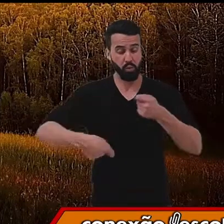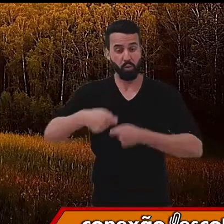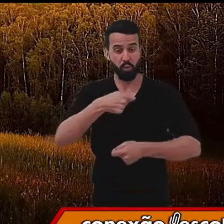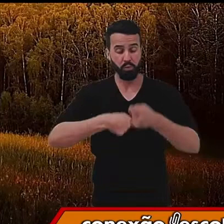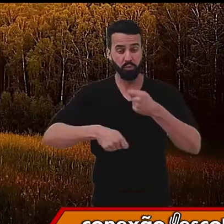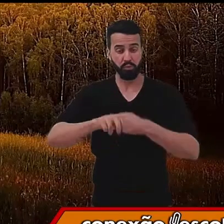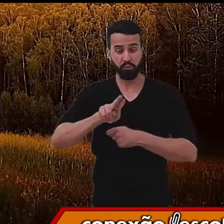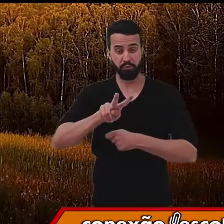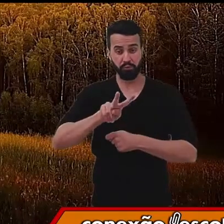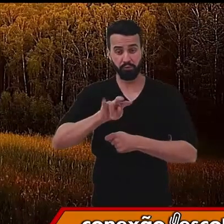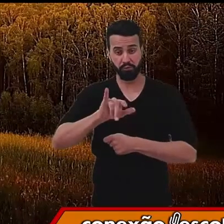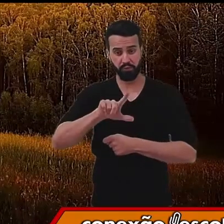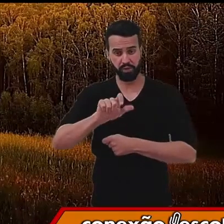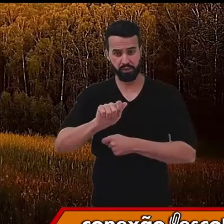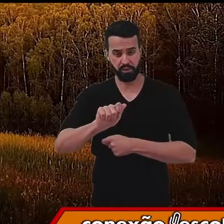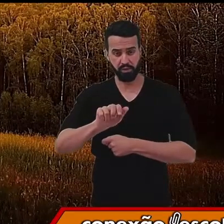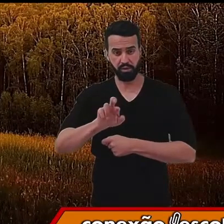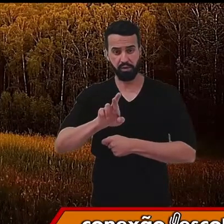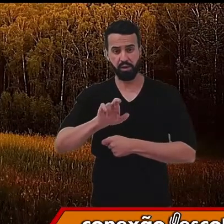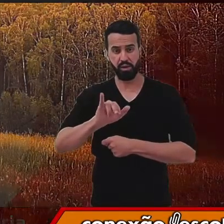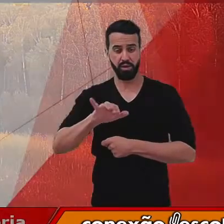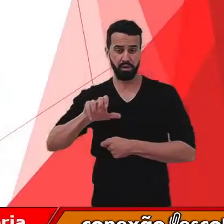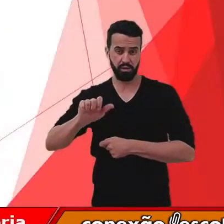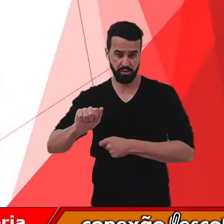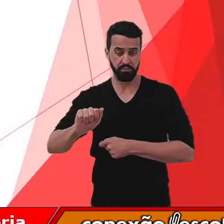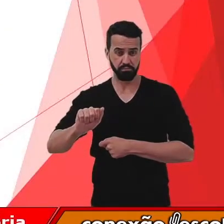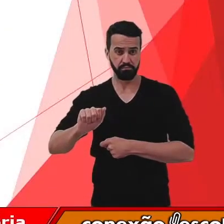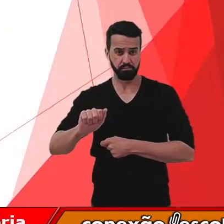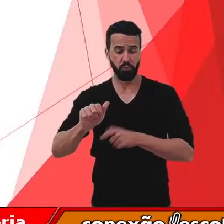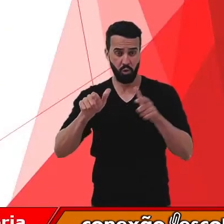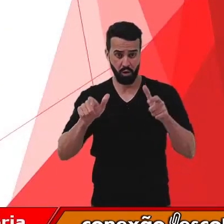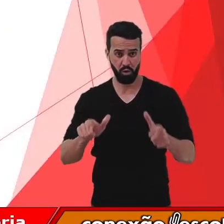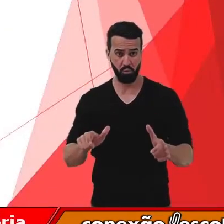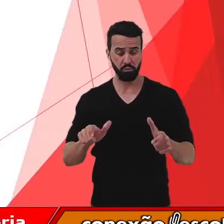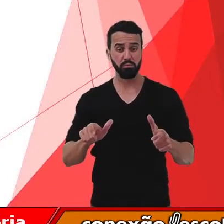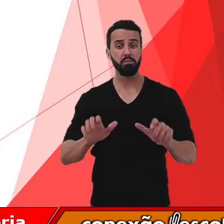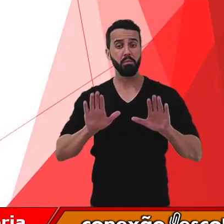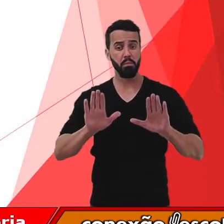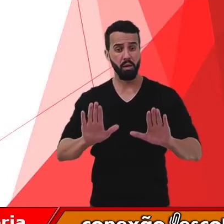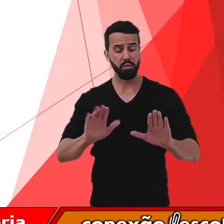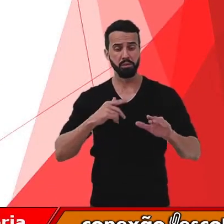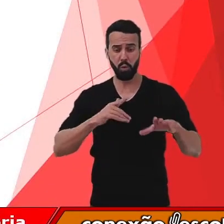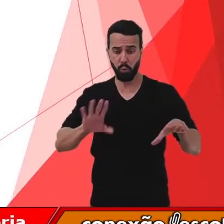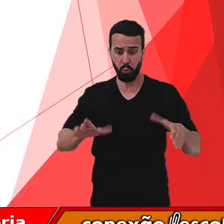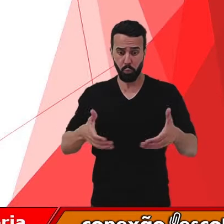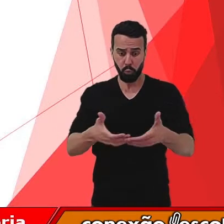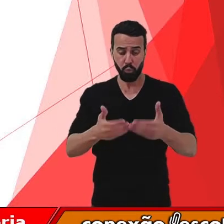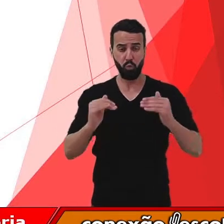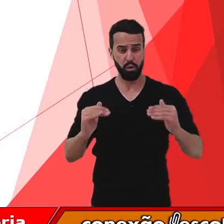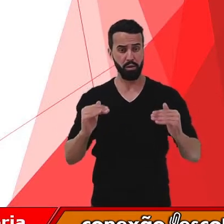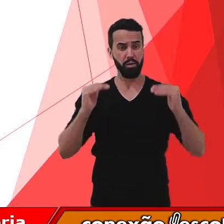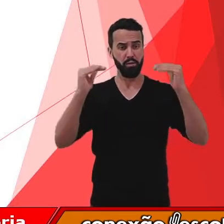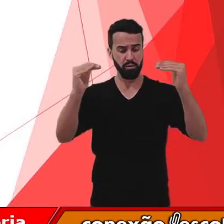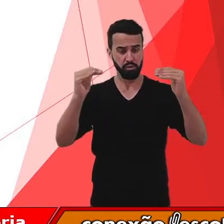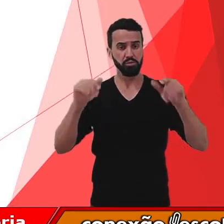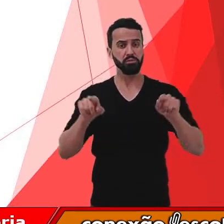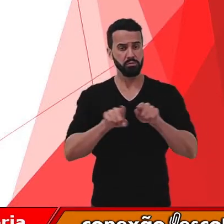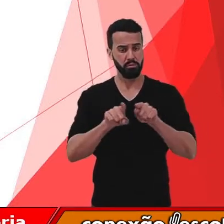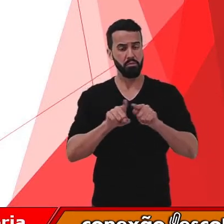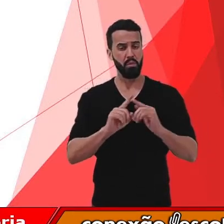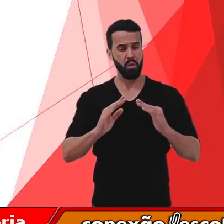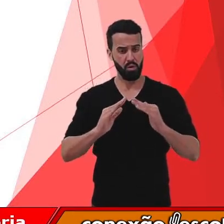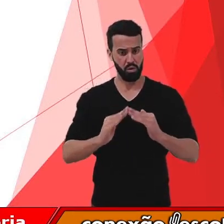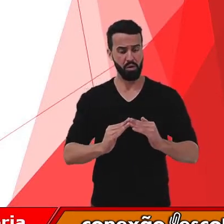Rica. Esse acontecimento foi uma reação dos membros da elite colonial que habitavam essa